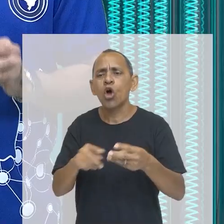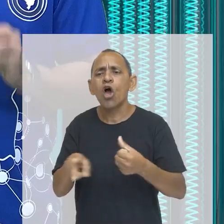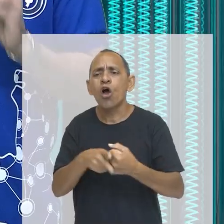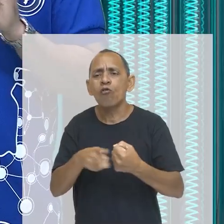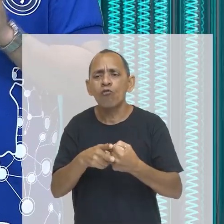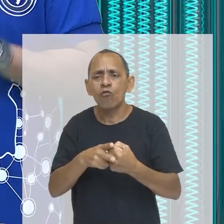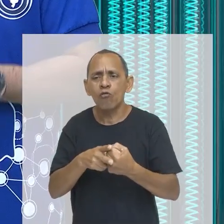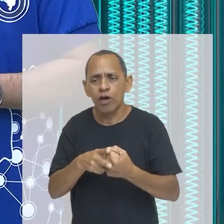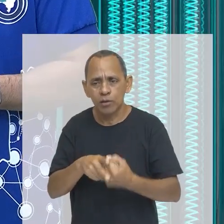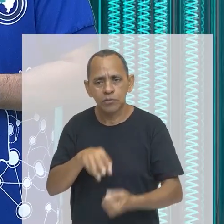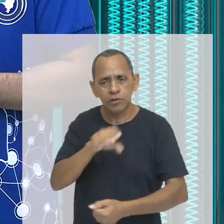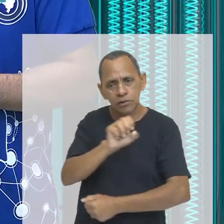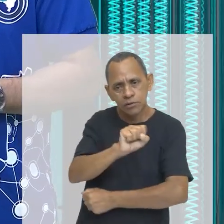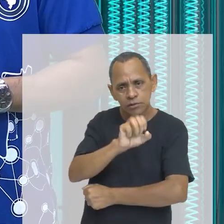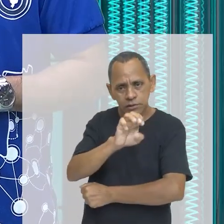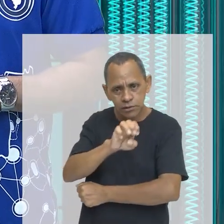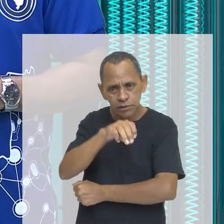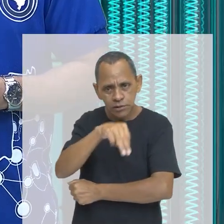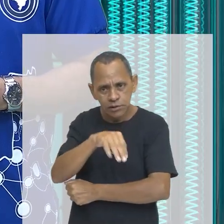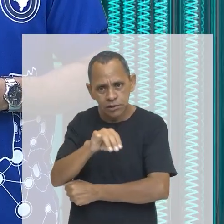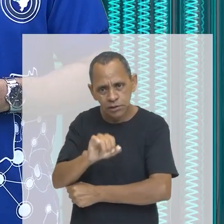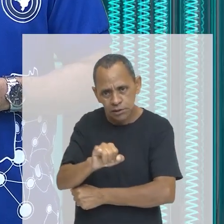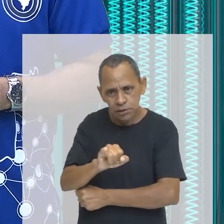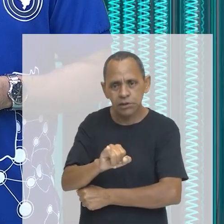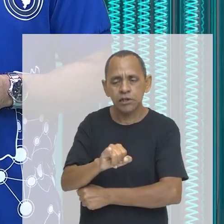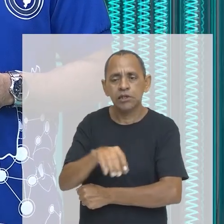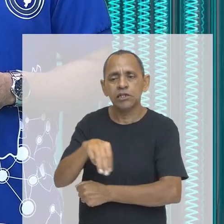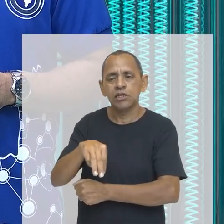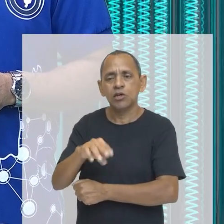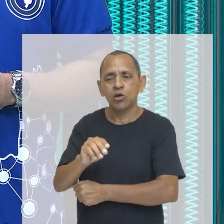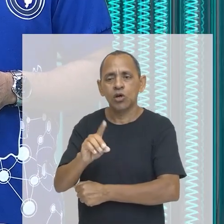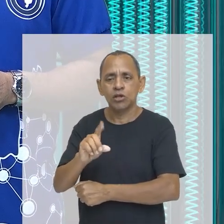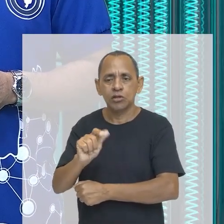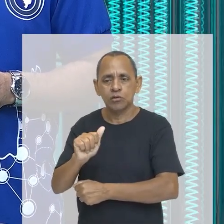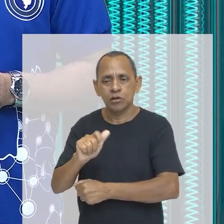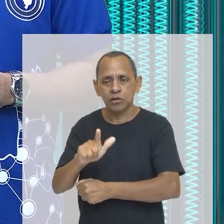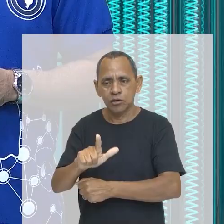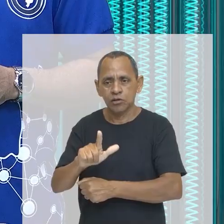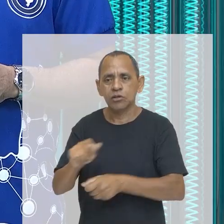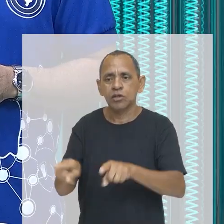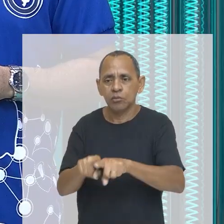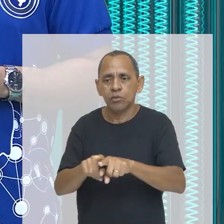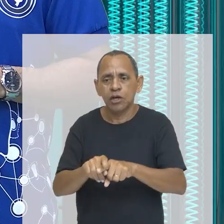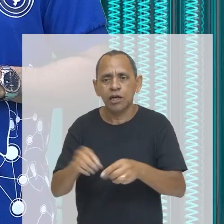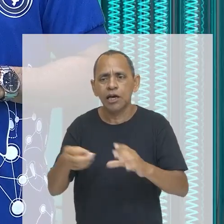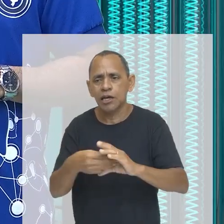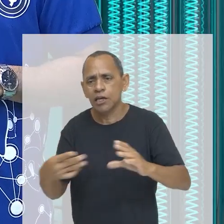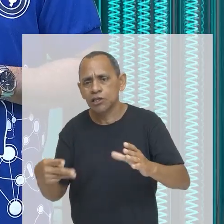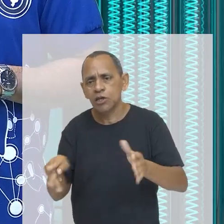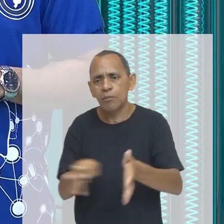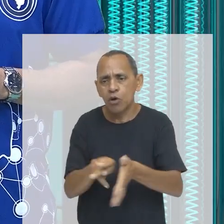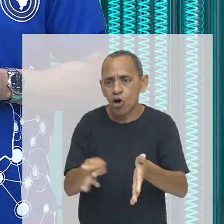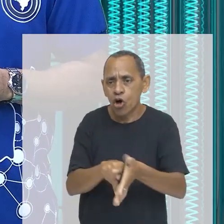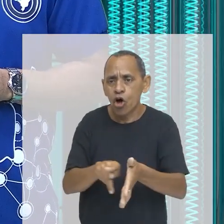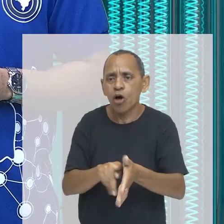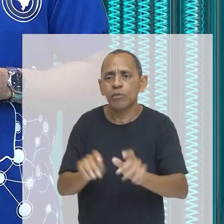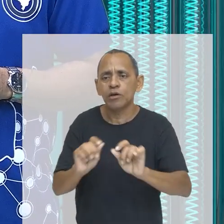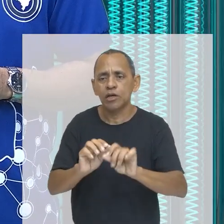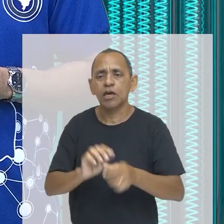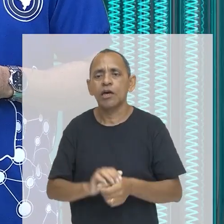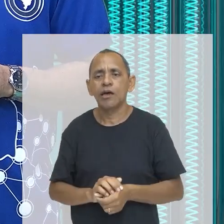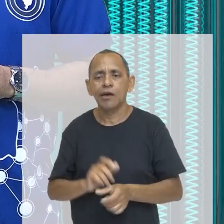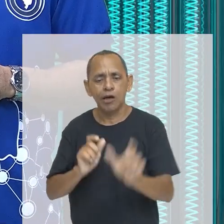verbo semimodal. A principal característica dos verbos semimodais é que eles têm a preposição